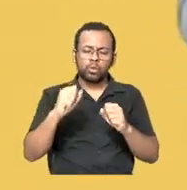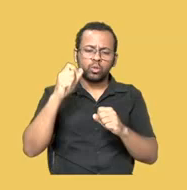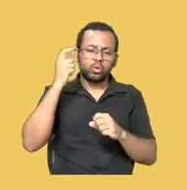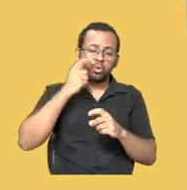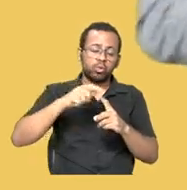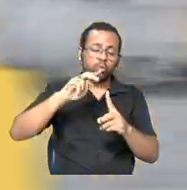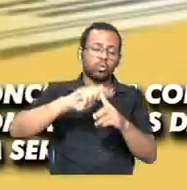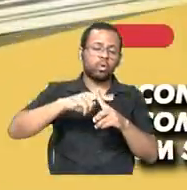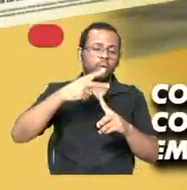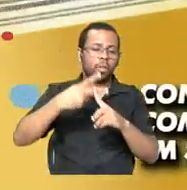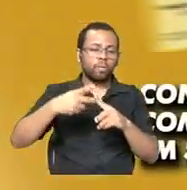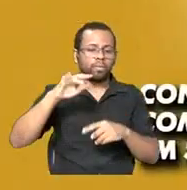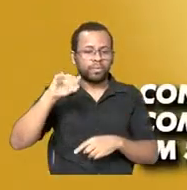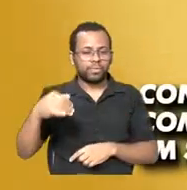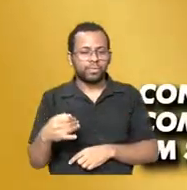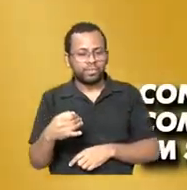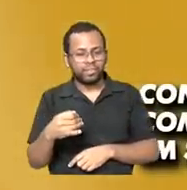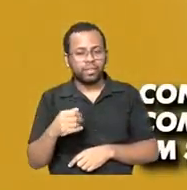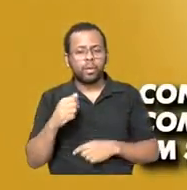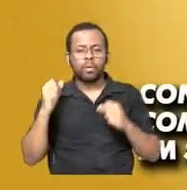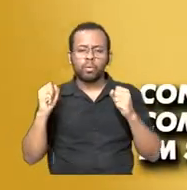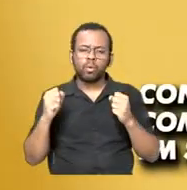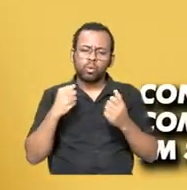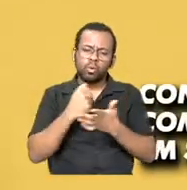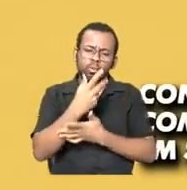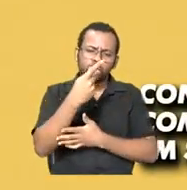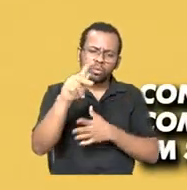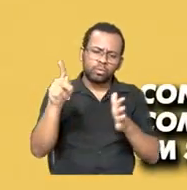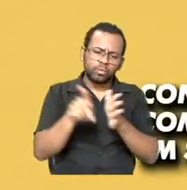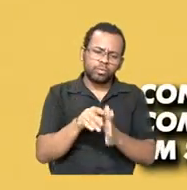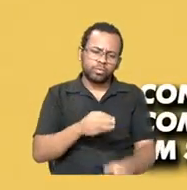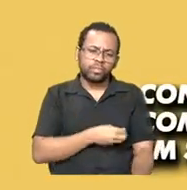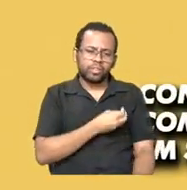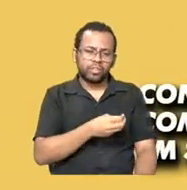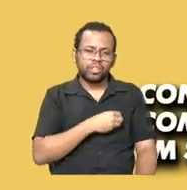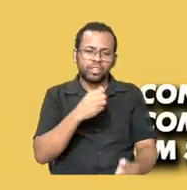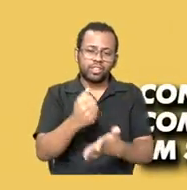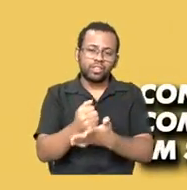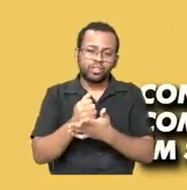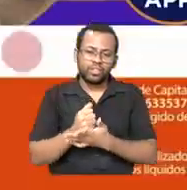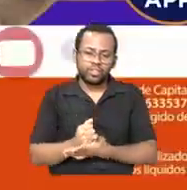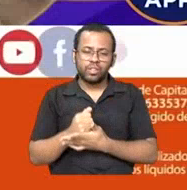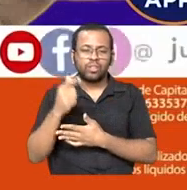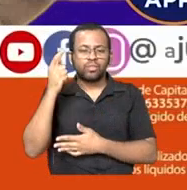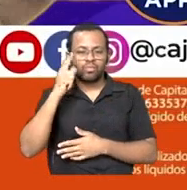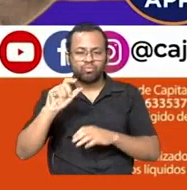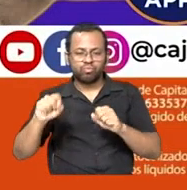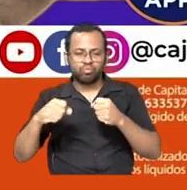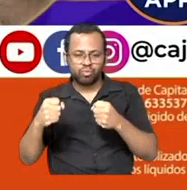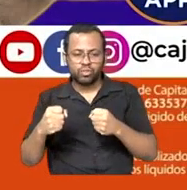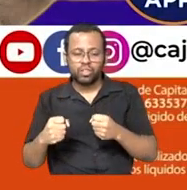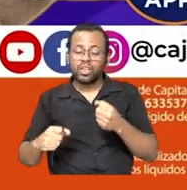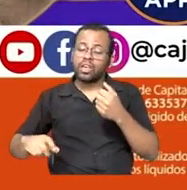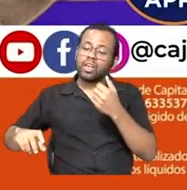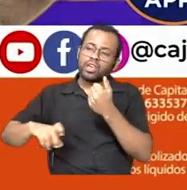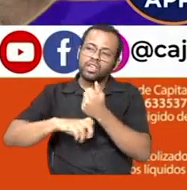né são uma chance de ganhar compreensão e participe você também ajuda a vossos na luta contra o câncer